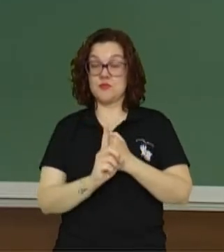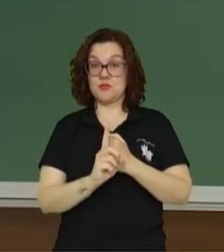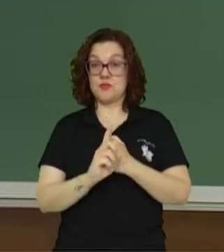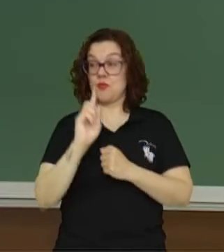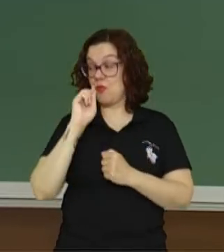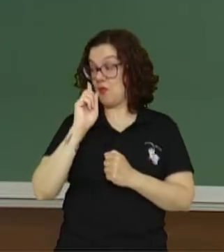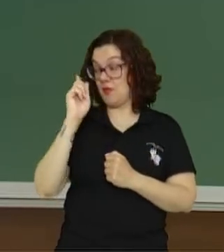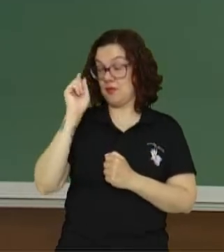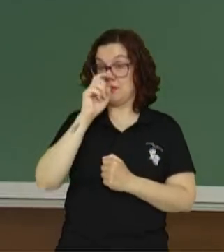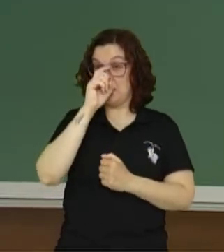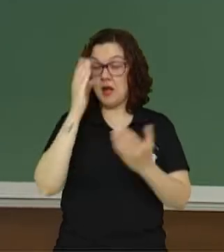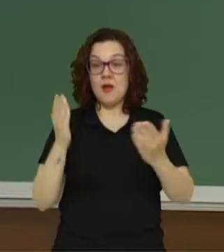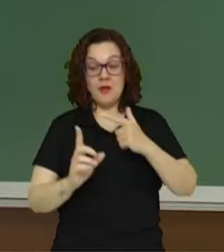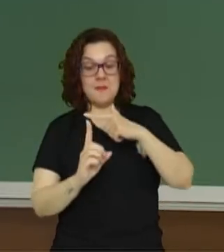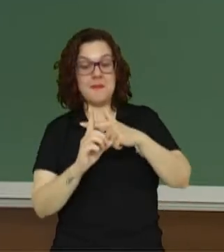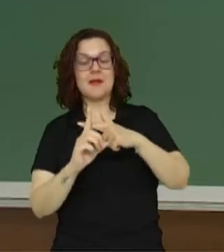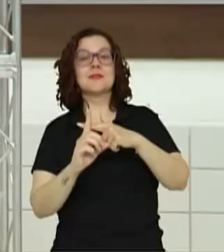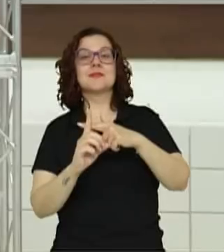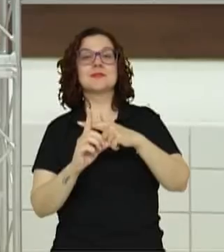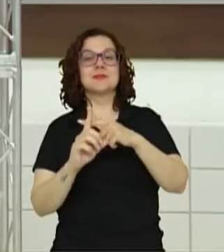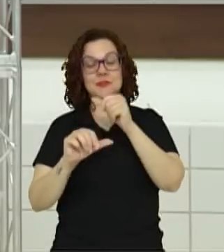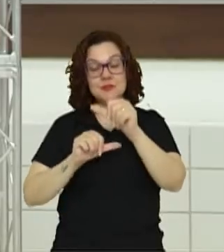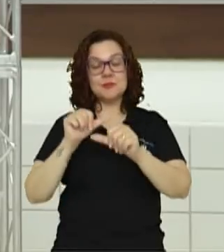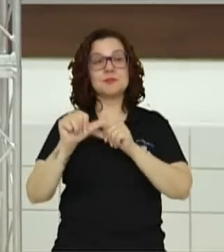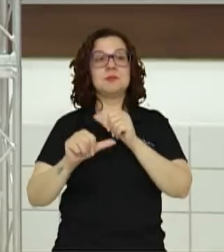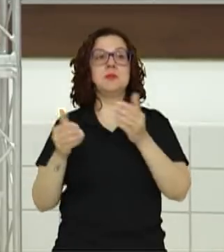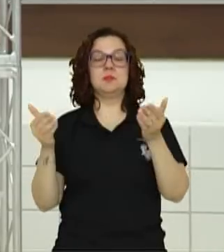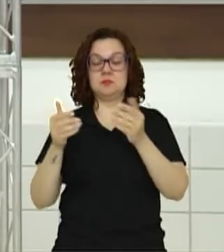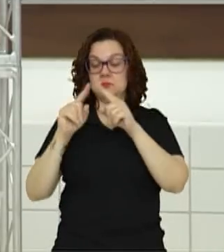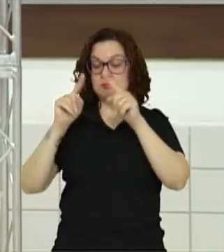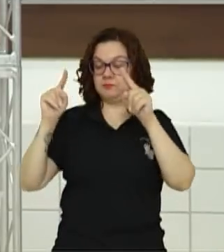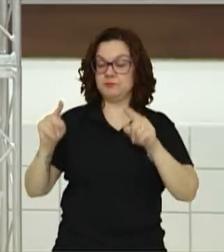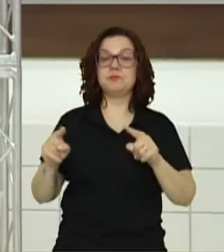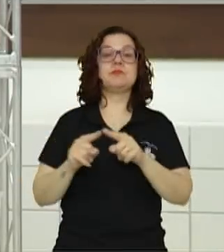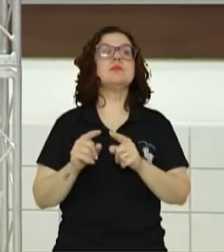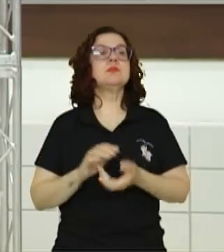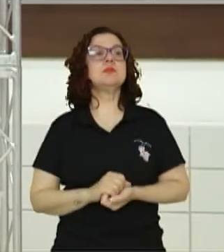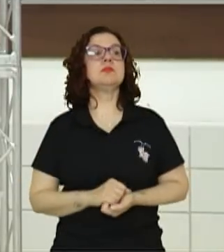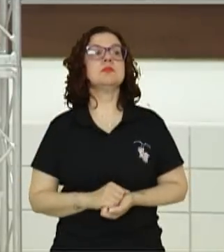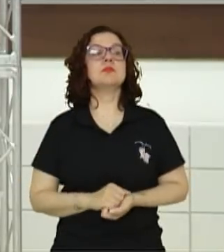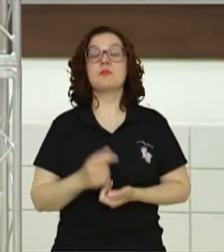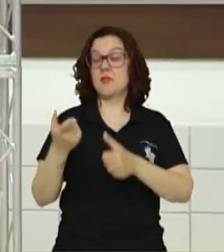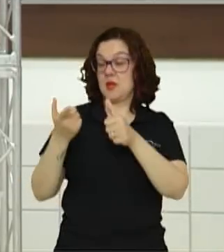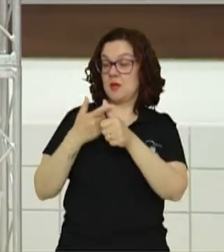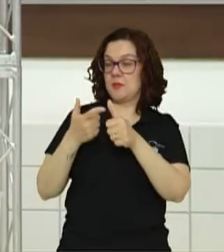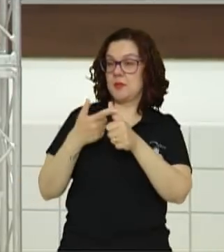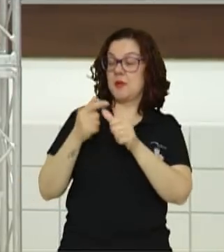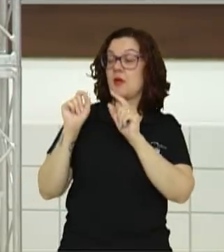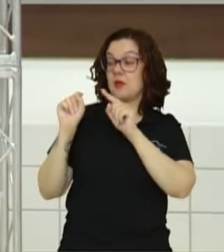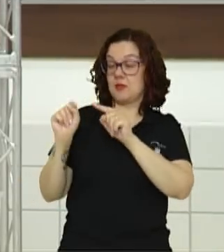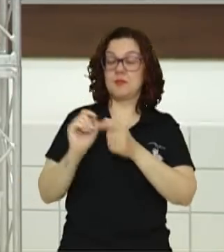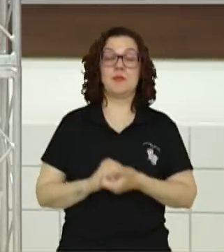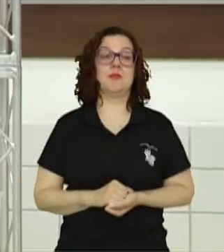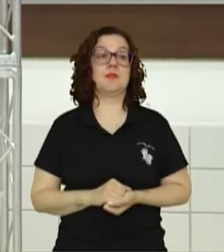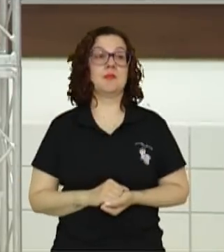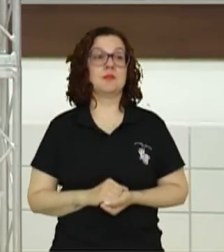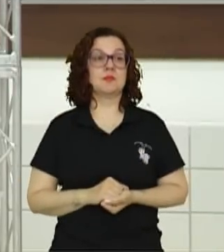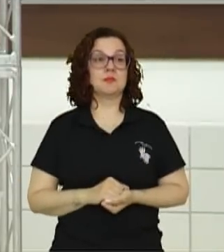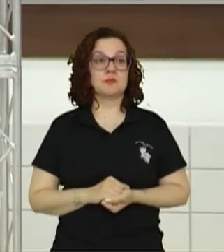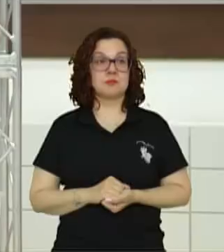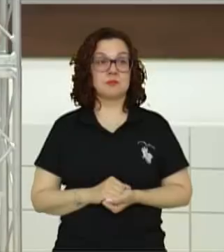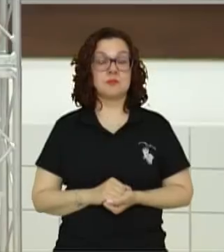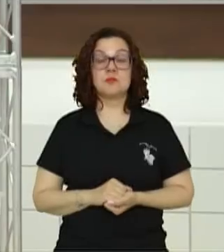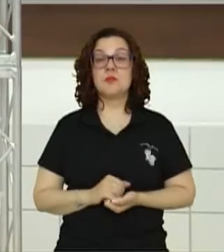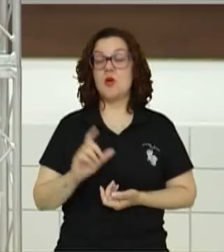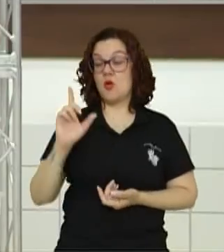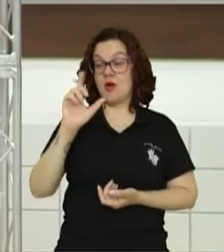a n mais 1. O prof vai resolver aqui no quadro com vocês a primeira. Então, está aqui a nossa lei de recorrência. Para 1 igual